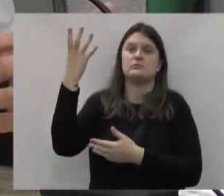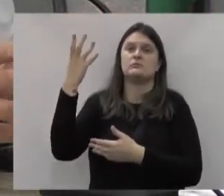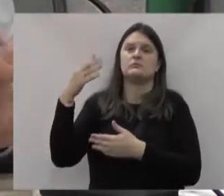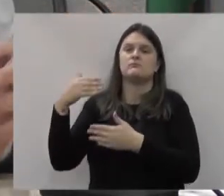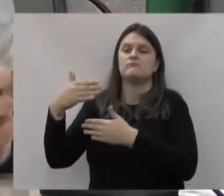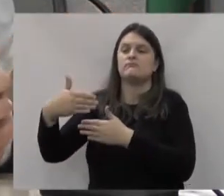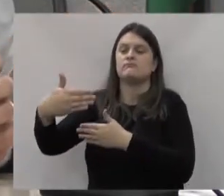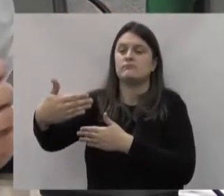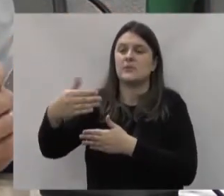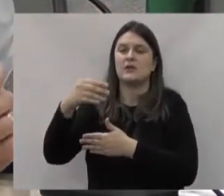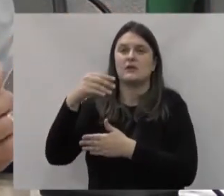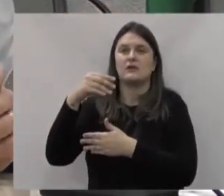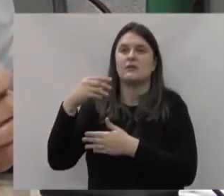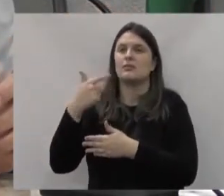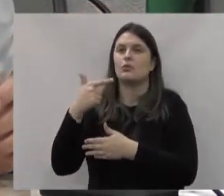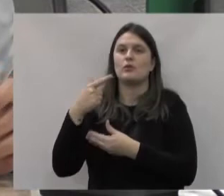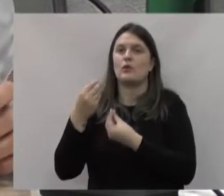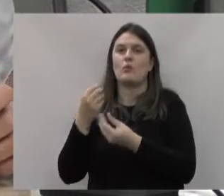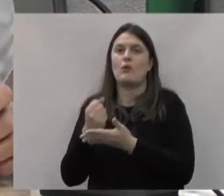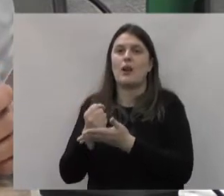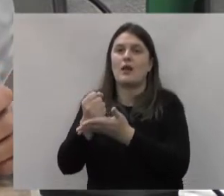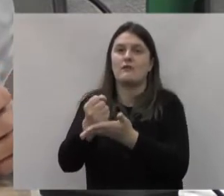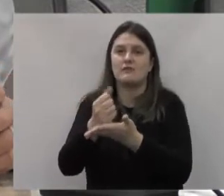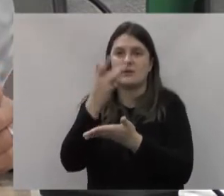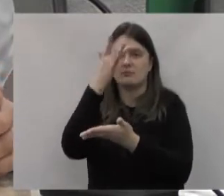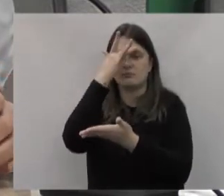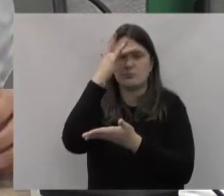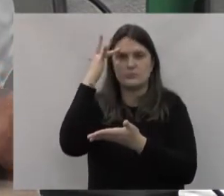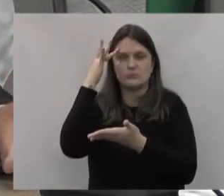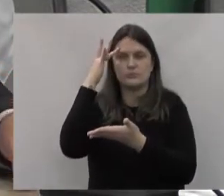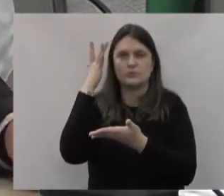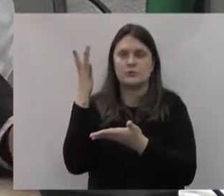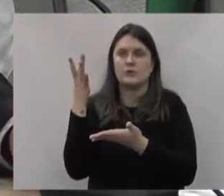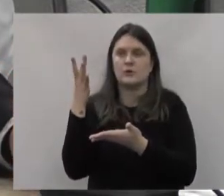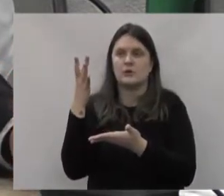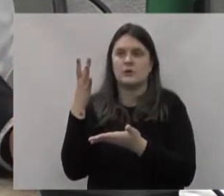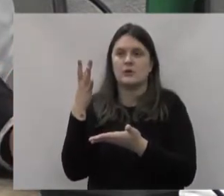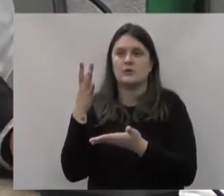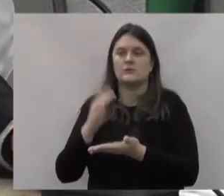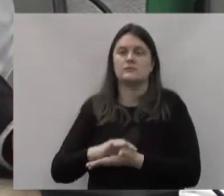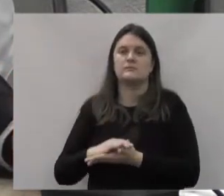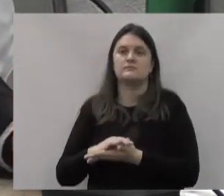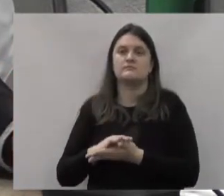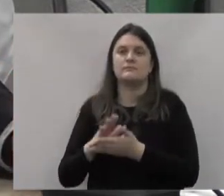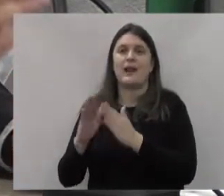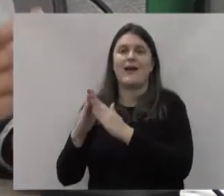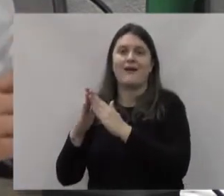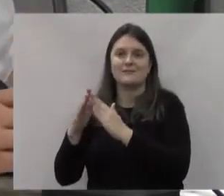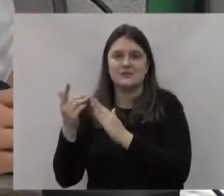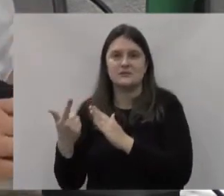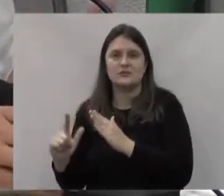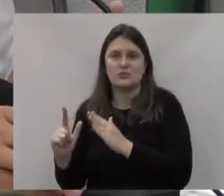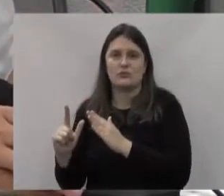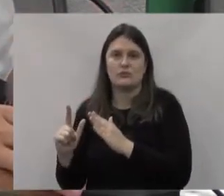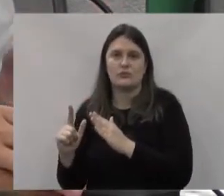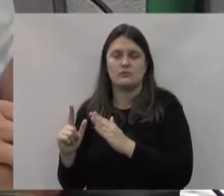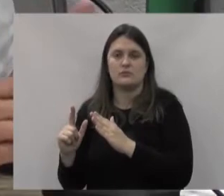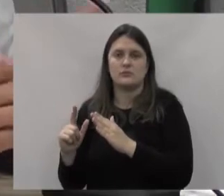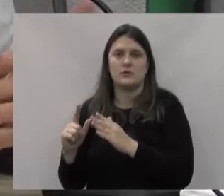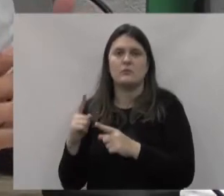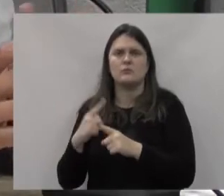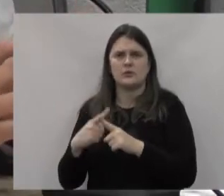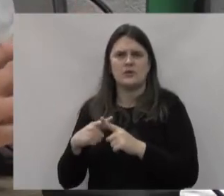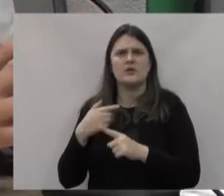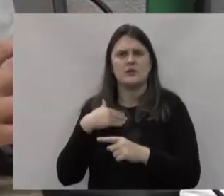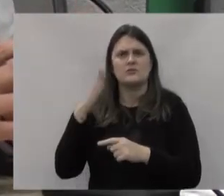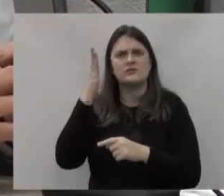e daí não dá para levar a pessoa para a casa dela novamente, que eu sei